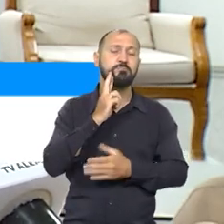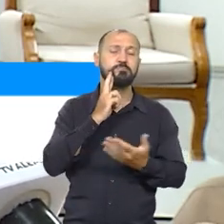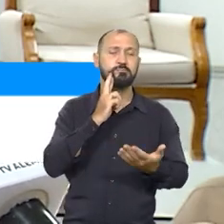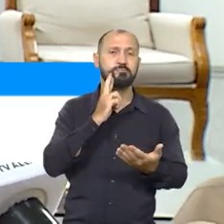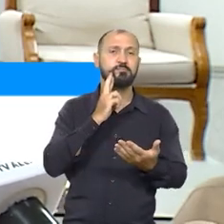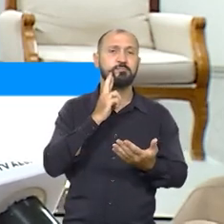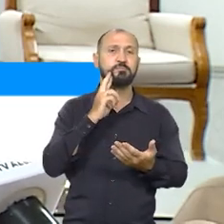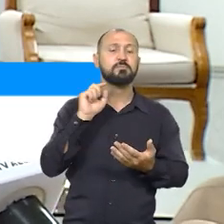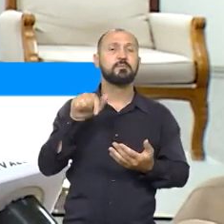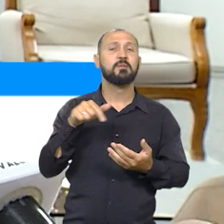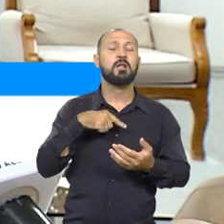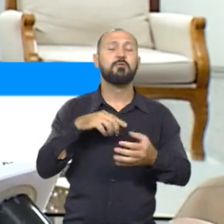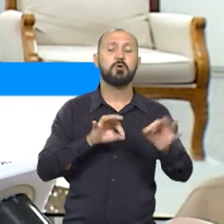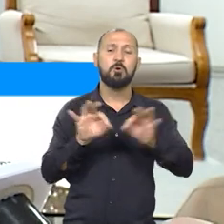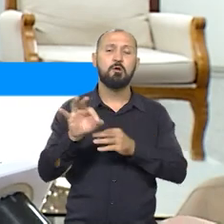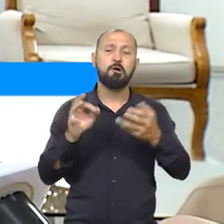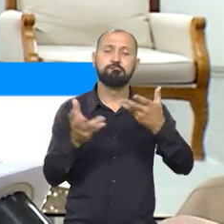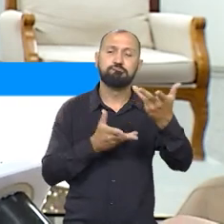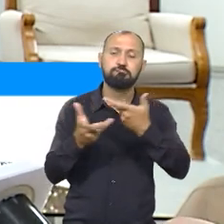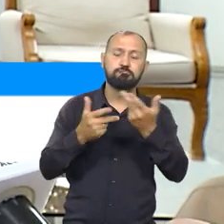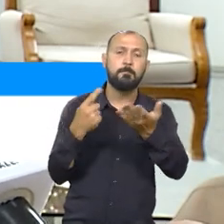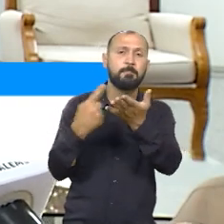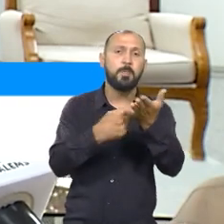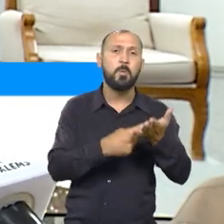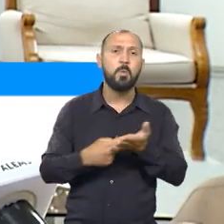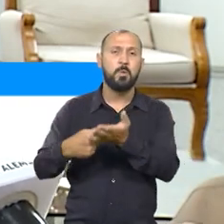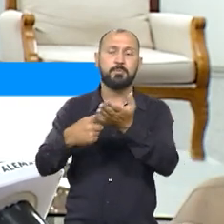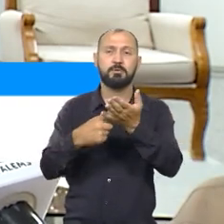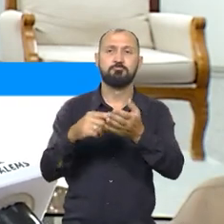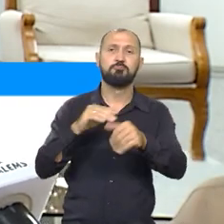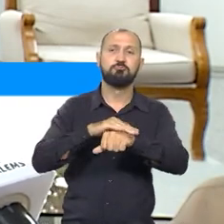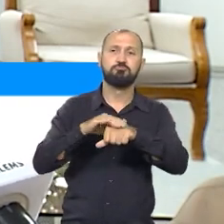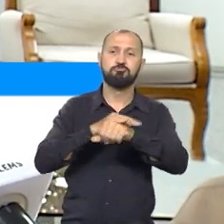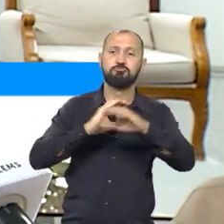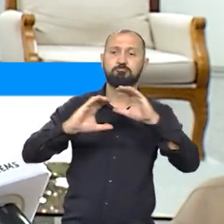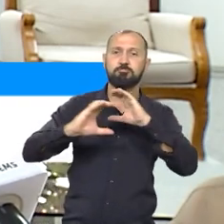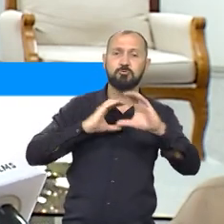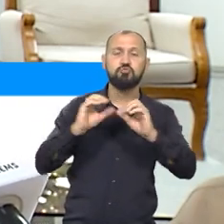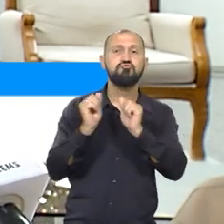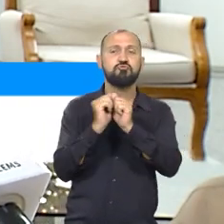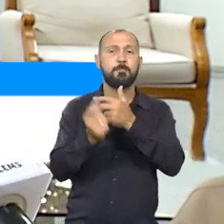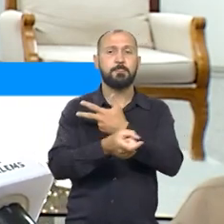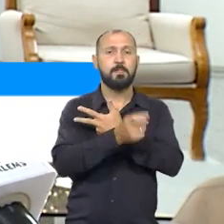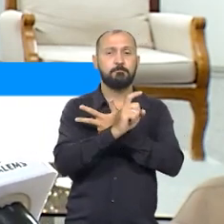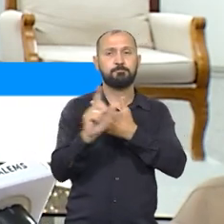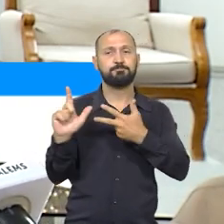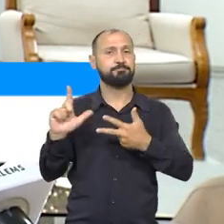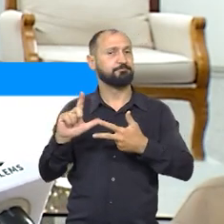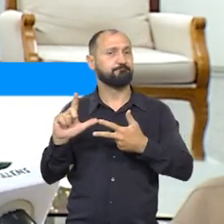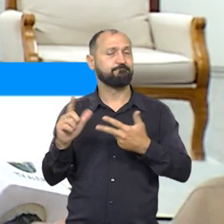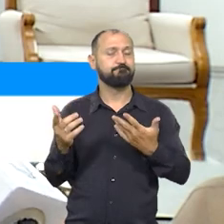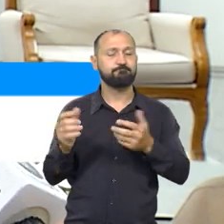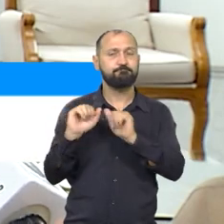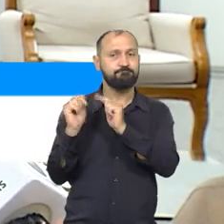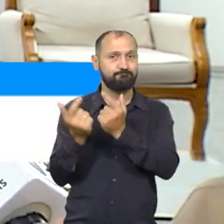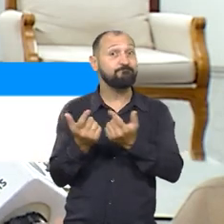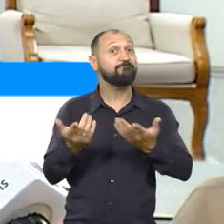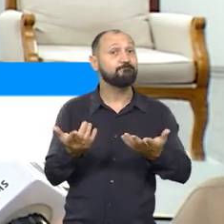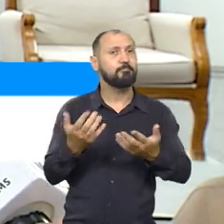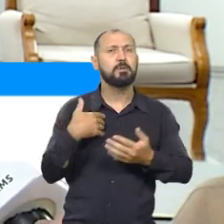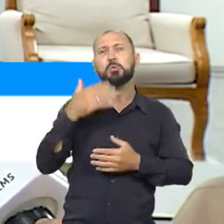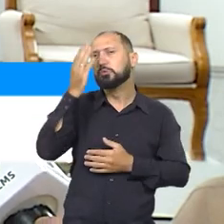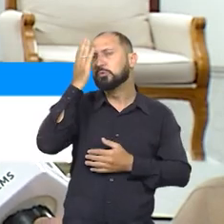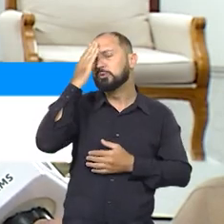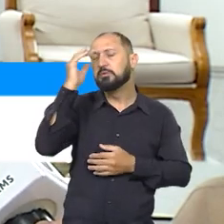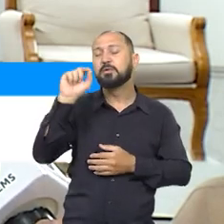o corrida ele foi o grande articulador aquele que estabeleceu o diálogo entre o poder executivo e a Assembleia